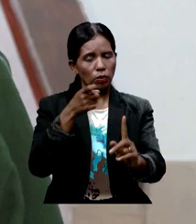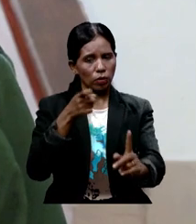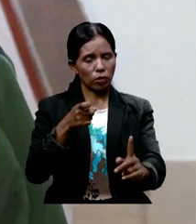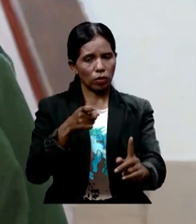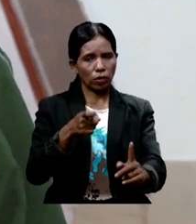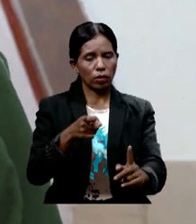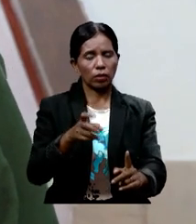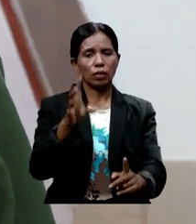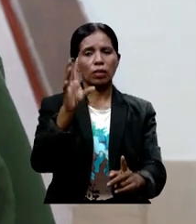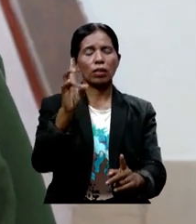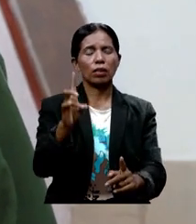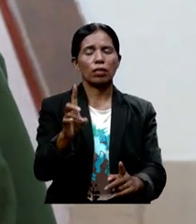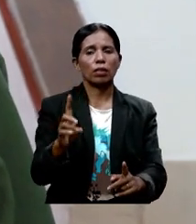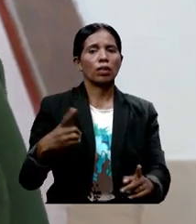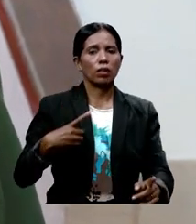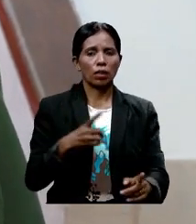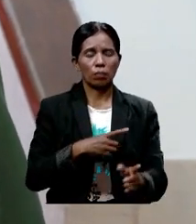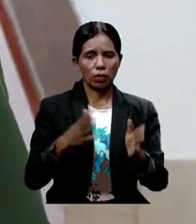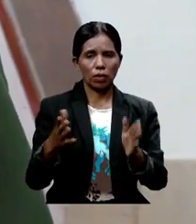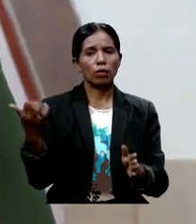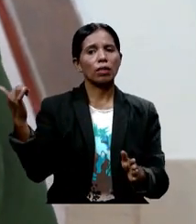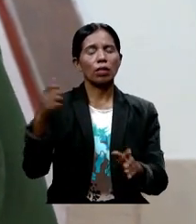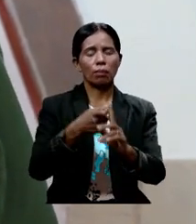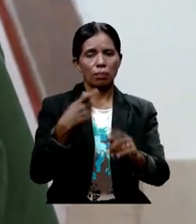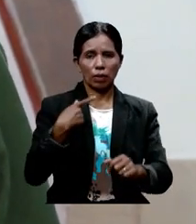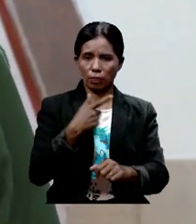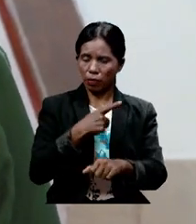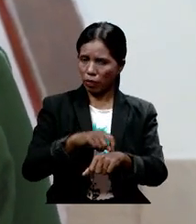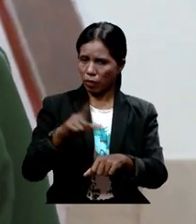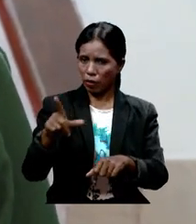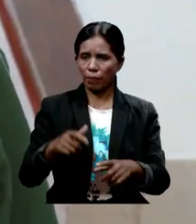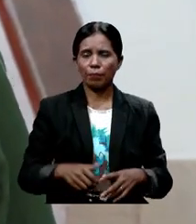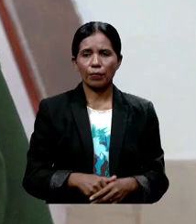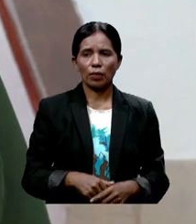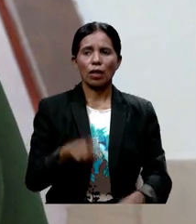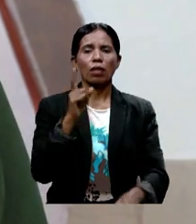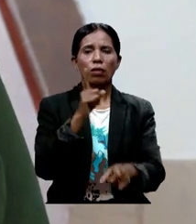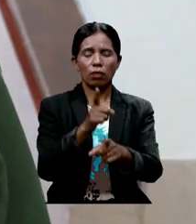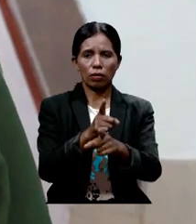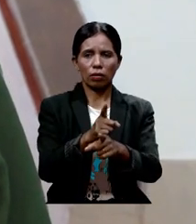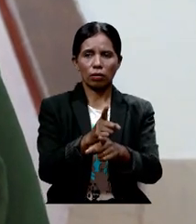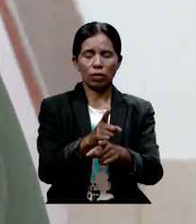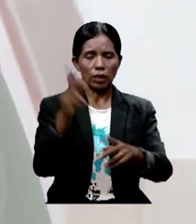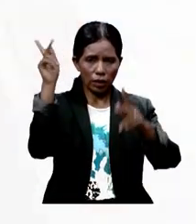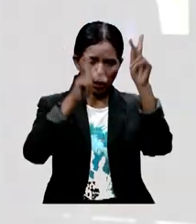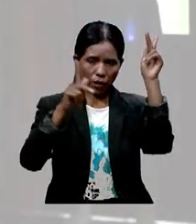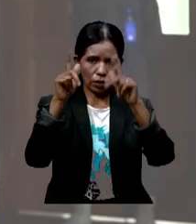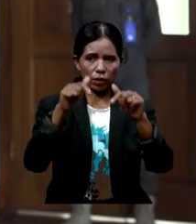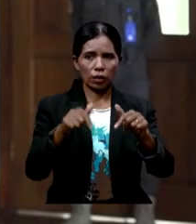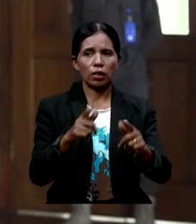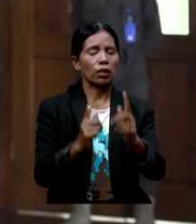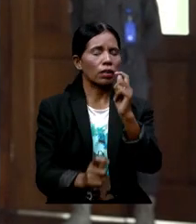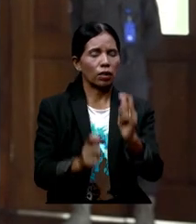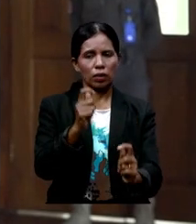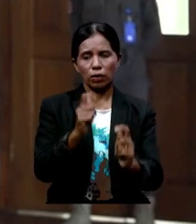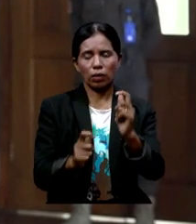quinto husi deputado e a Parlamento Nacional. E claro que é caso de, né? Tribunal lá